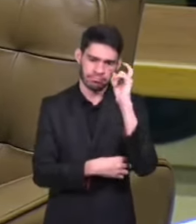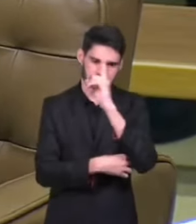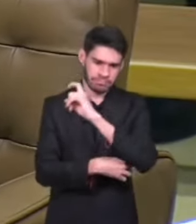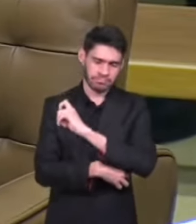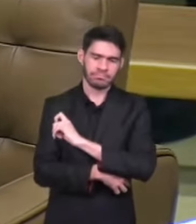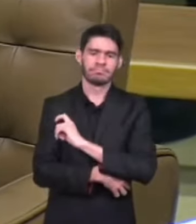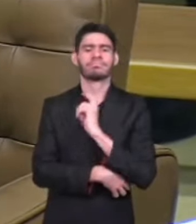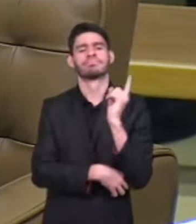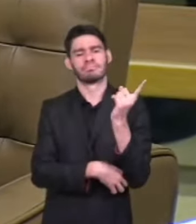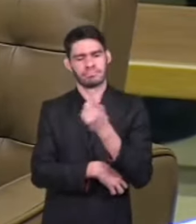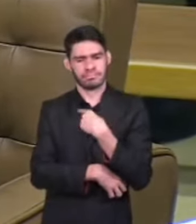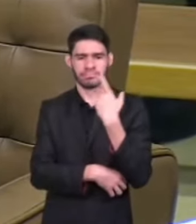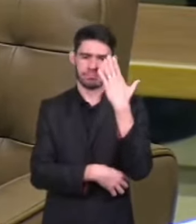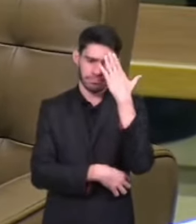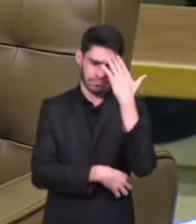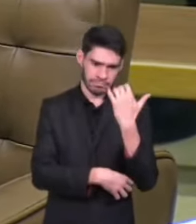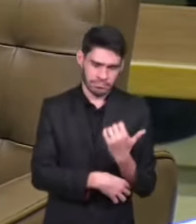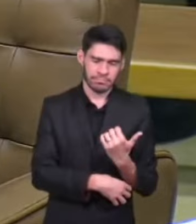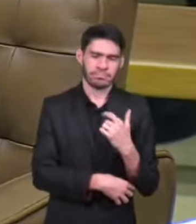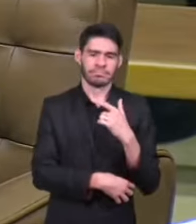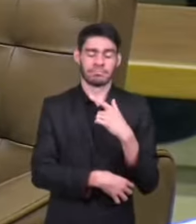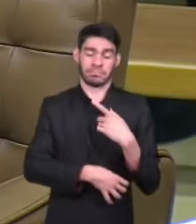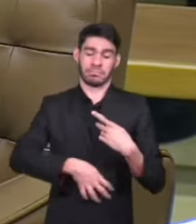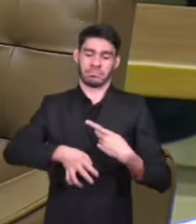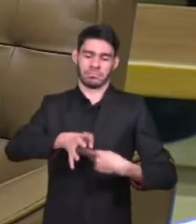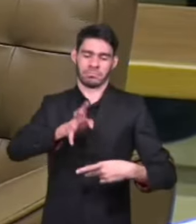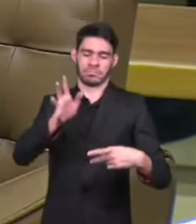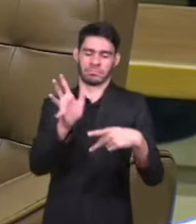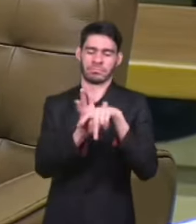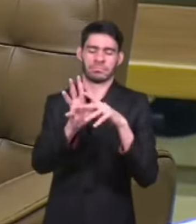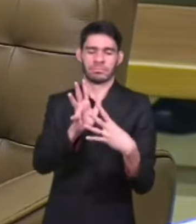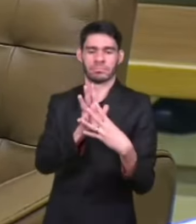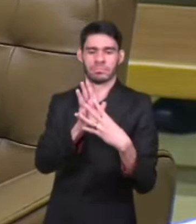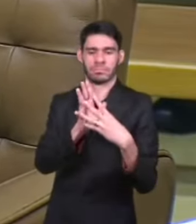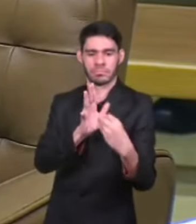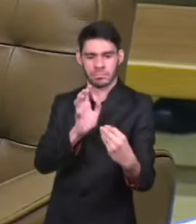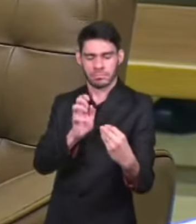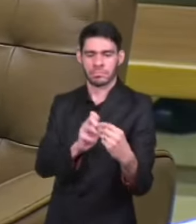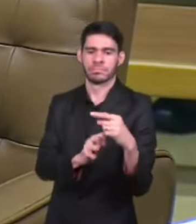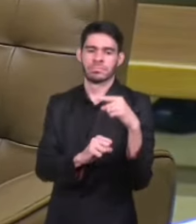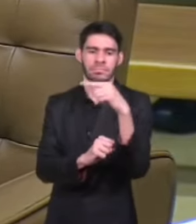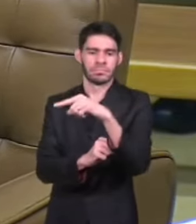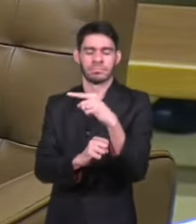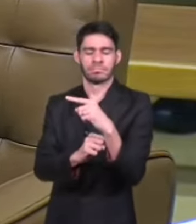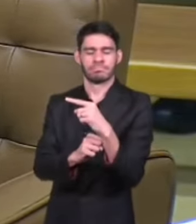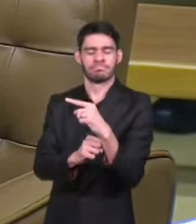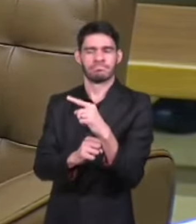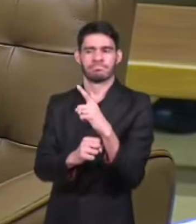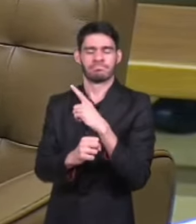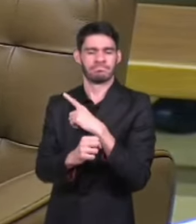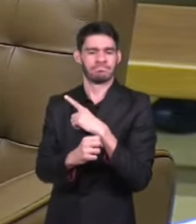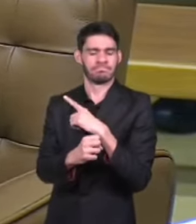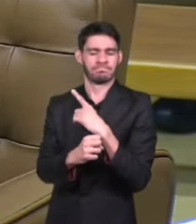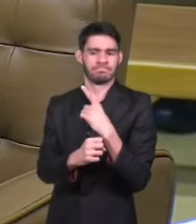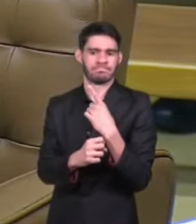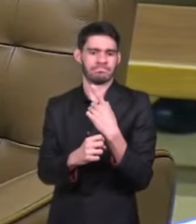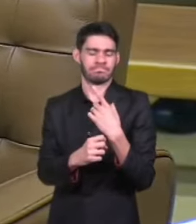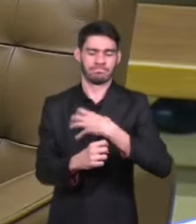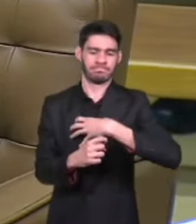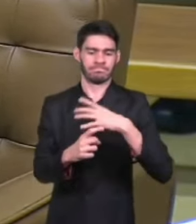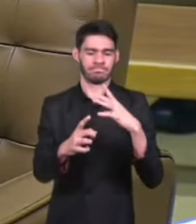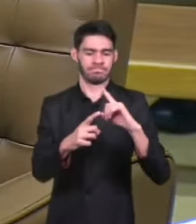nós sabemos que esse próprio modelo se inspira naquele caso desafiador da Corte